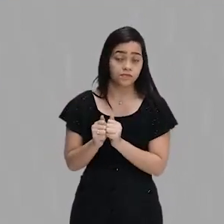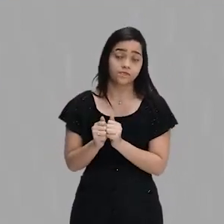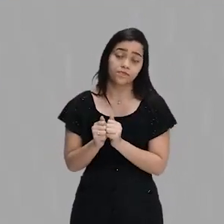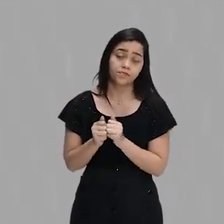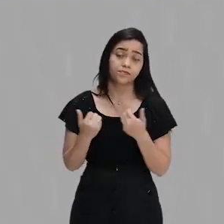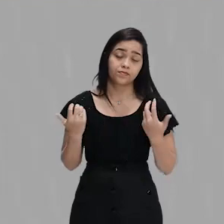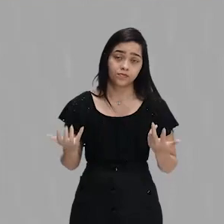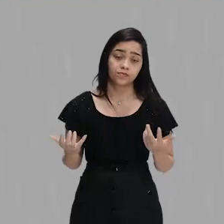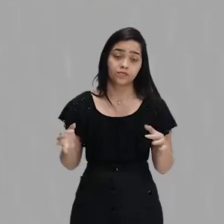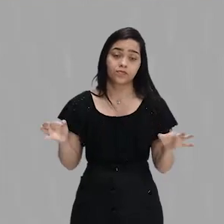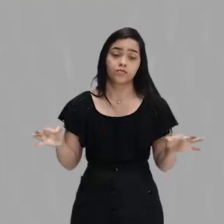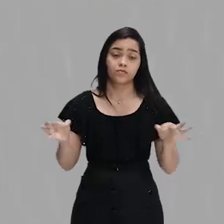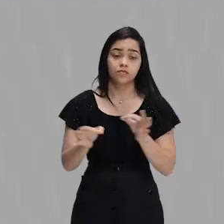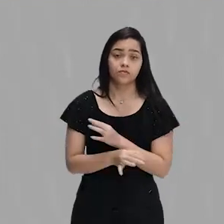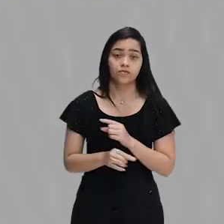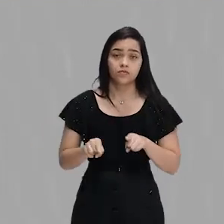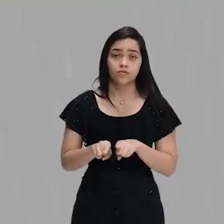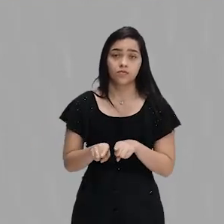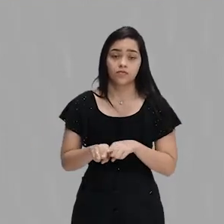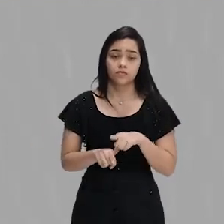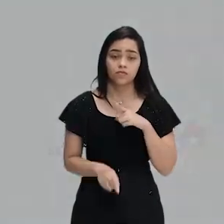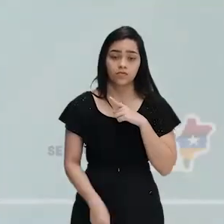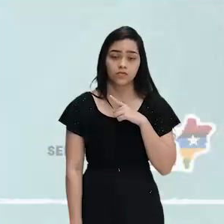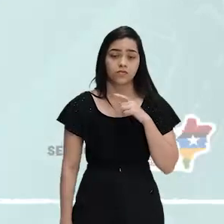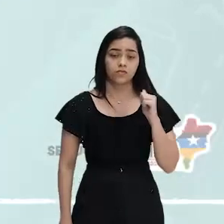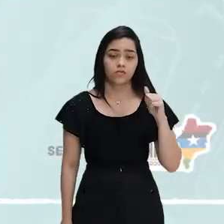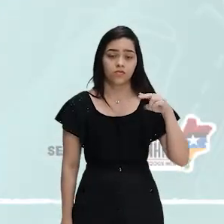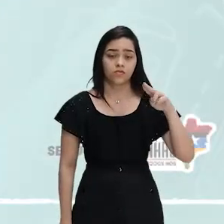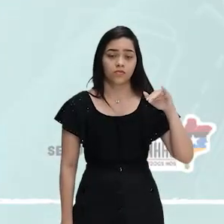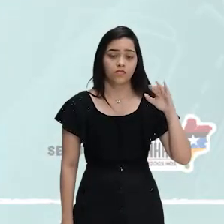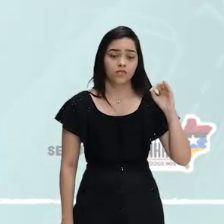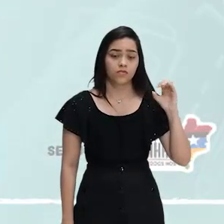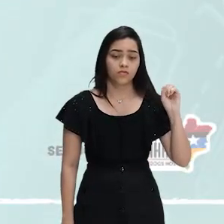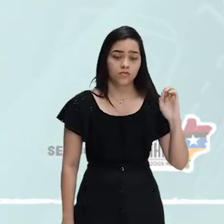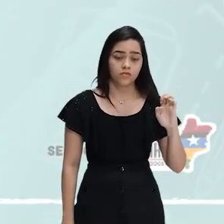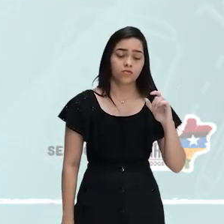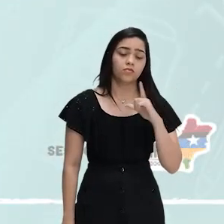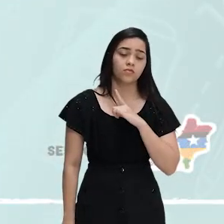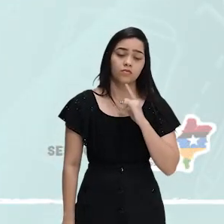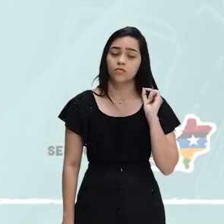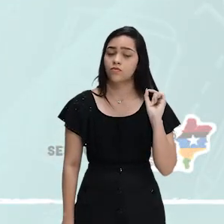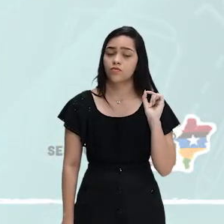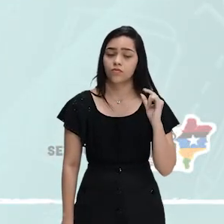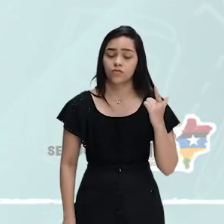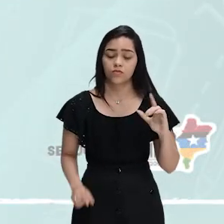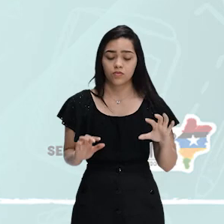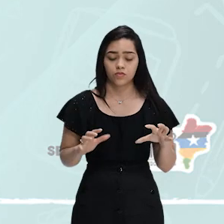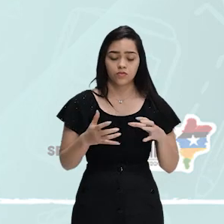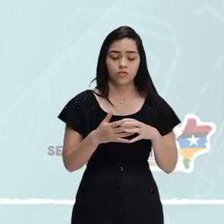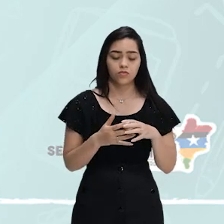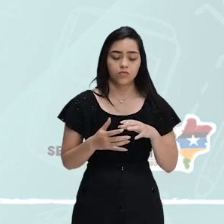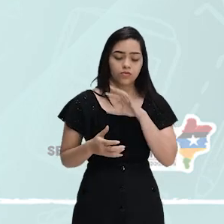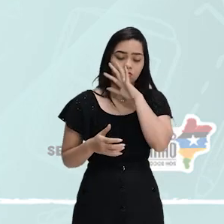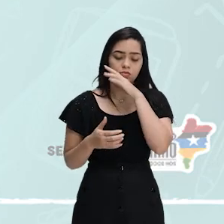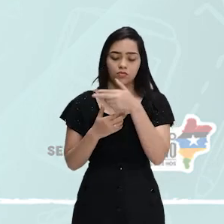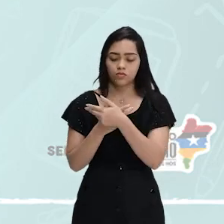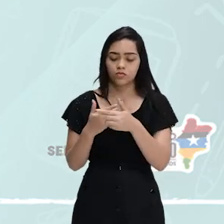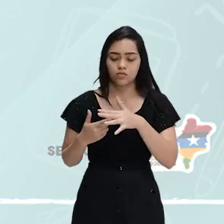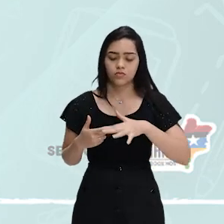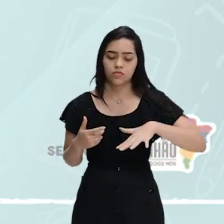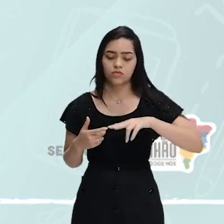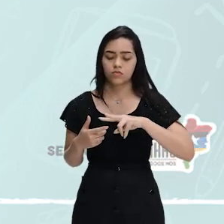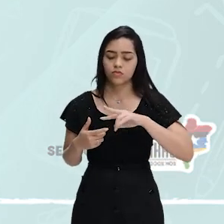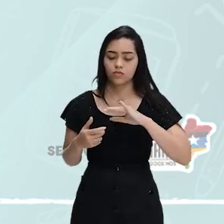aves. Tá? E, por último, aqui, a antibiose. Na antibiose, eu vou ter um grupo de indivíduos de uma espécie que